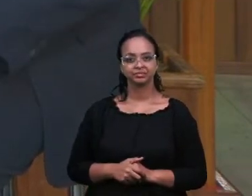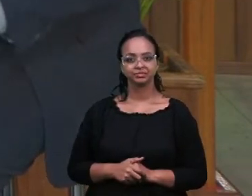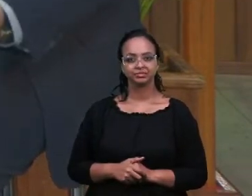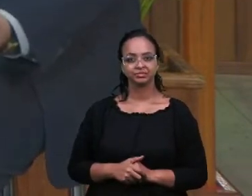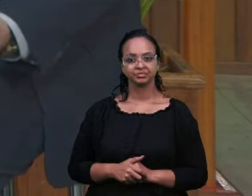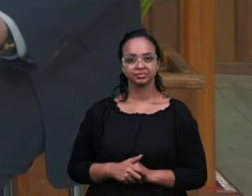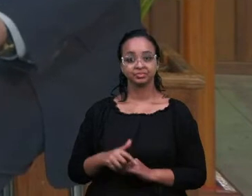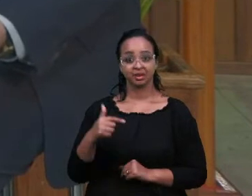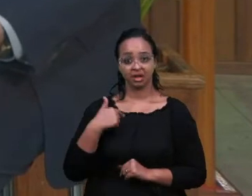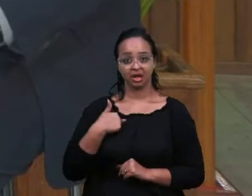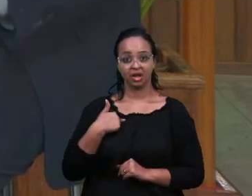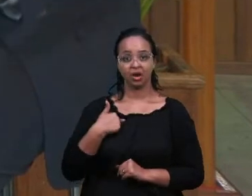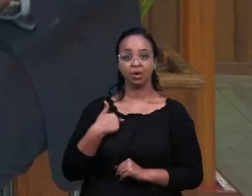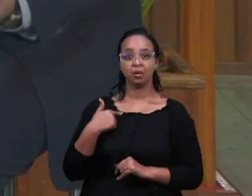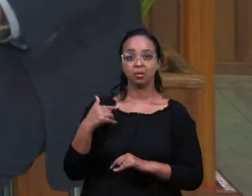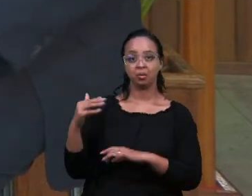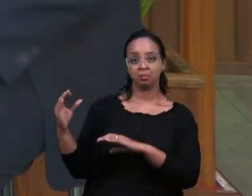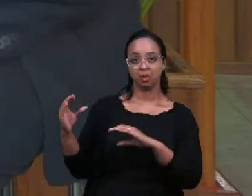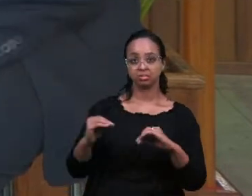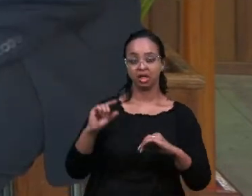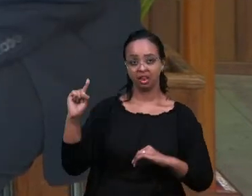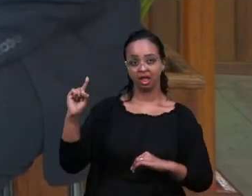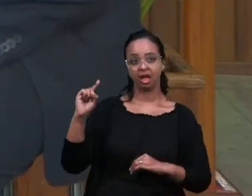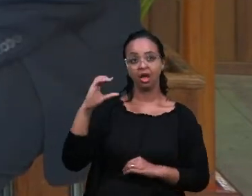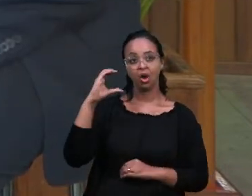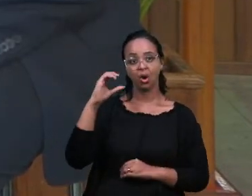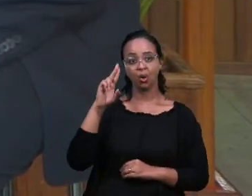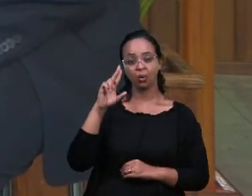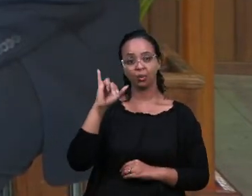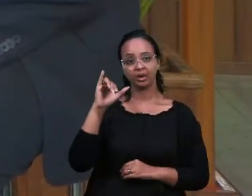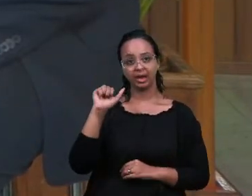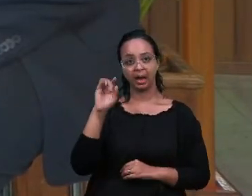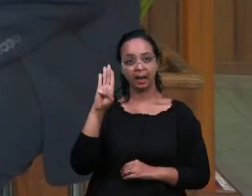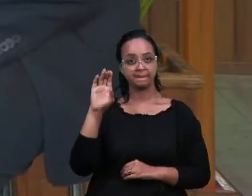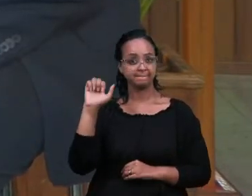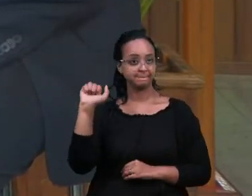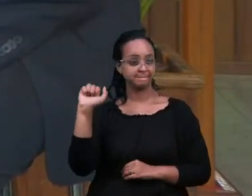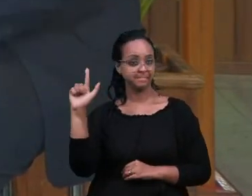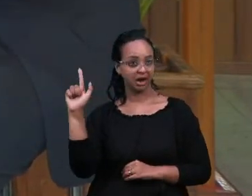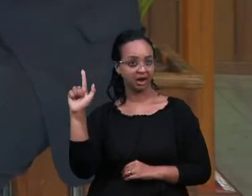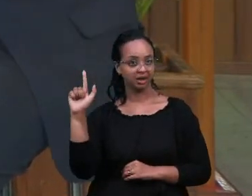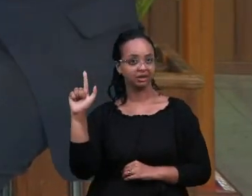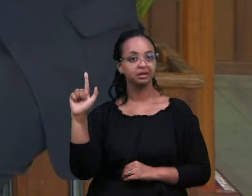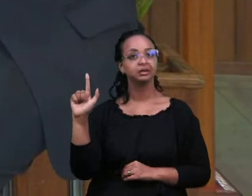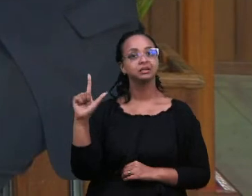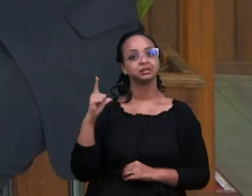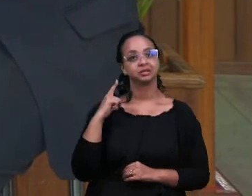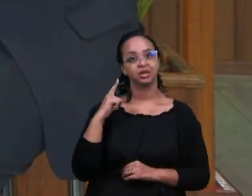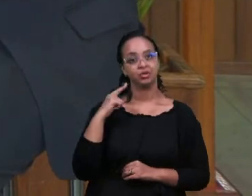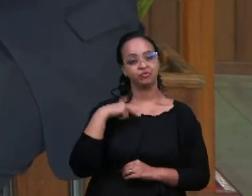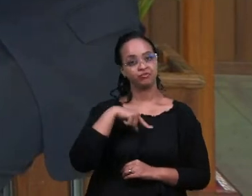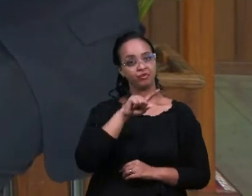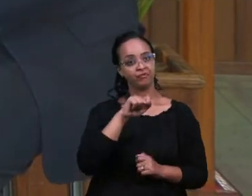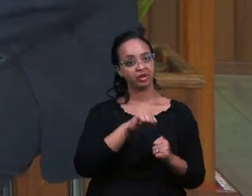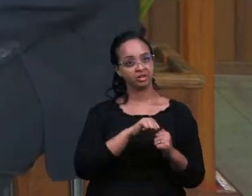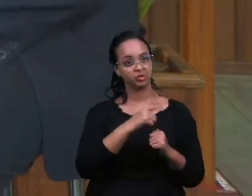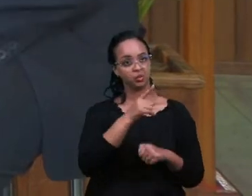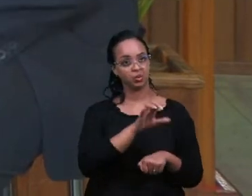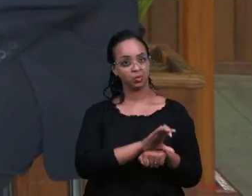de Cuiabá, de comando de um batalhão que eu havia comandado lá em Cuiabá. Fui fazer um curso agora no Rio de Janeiro esse